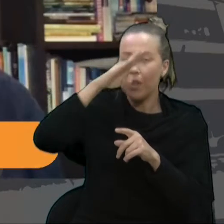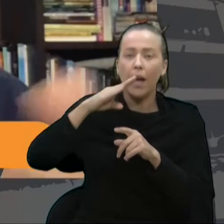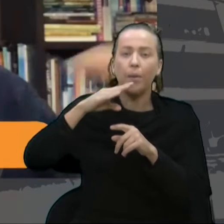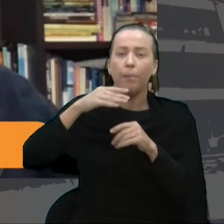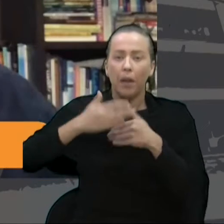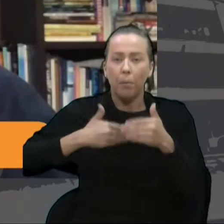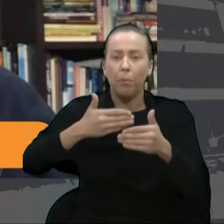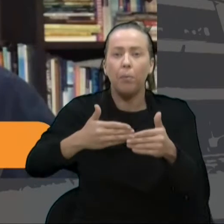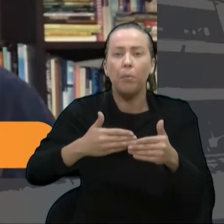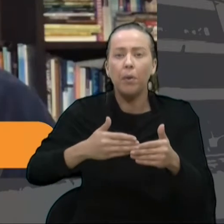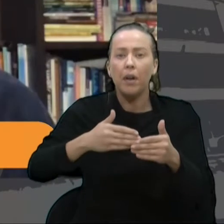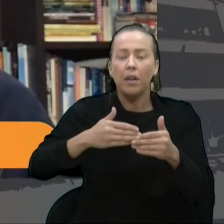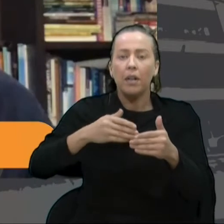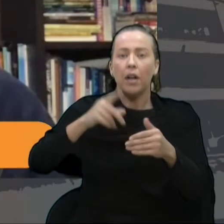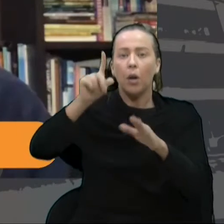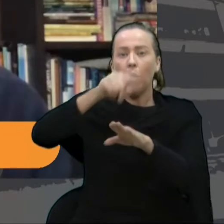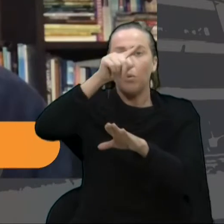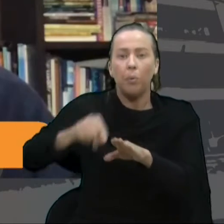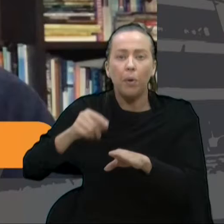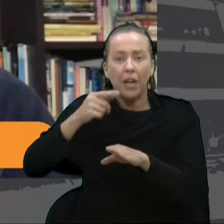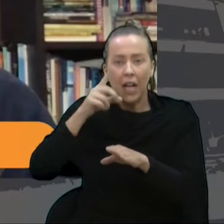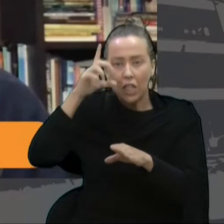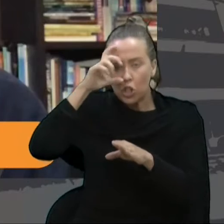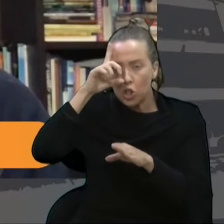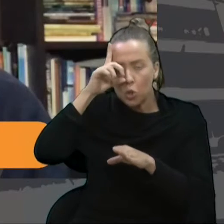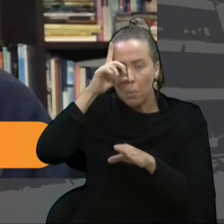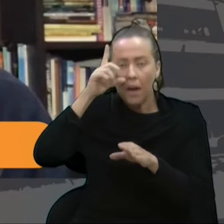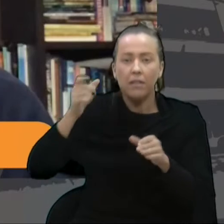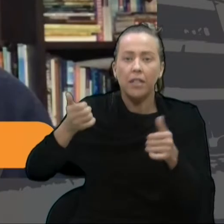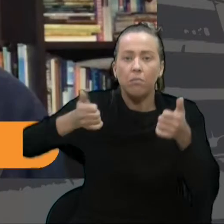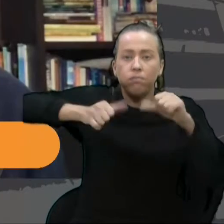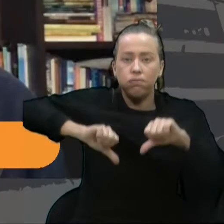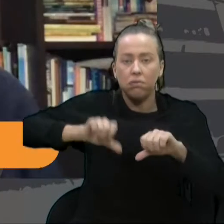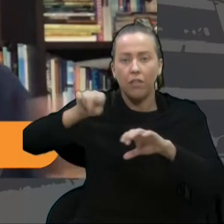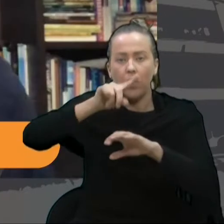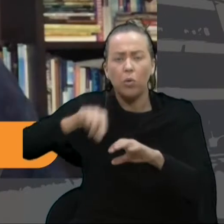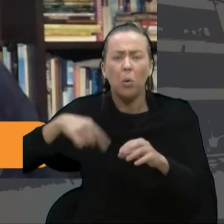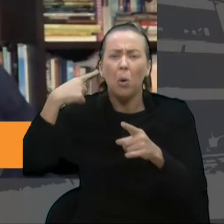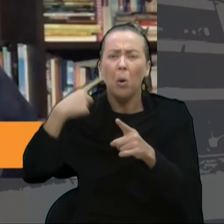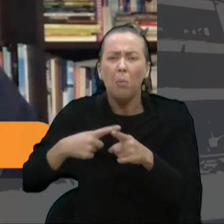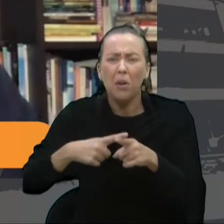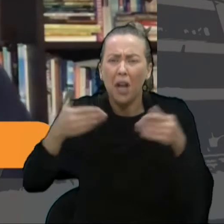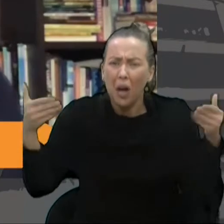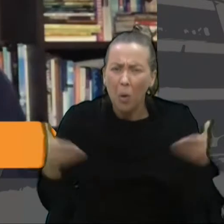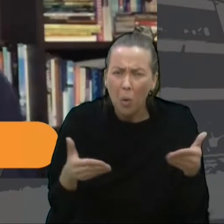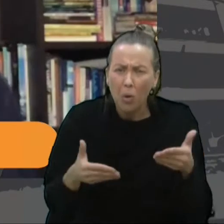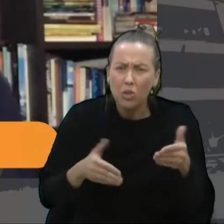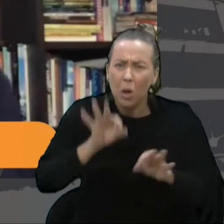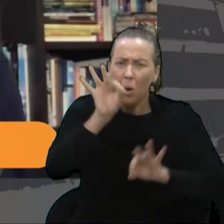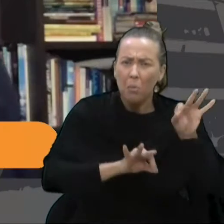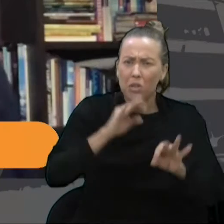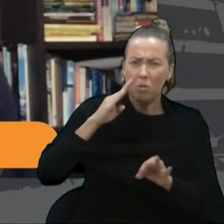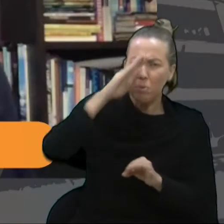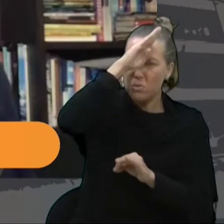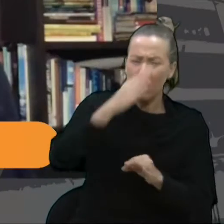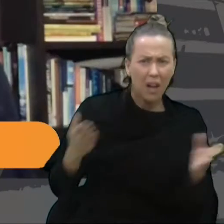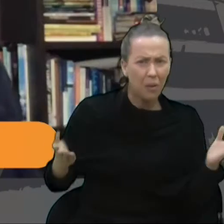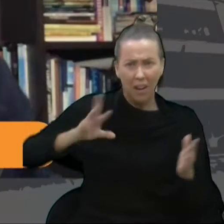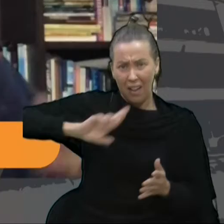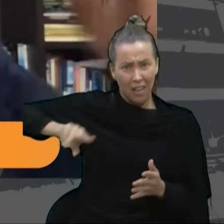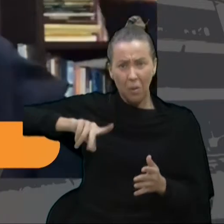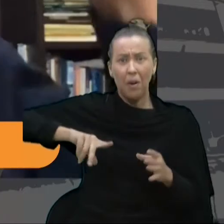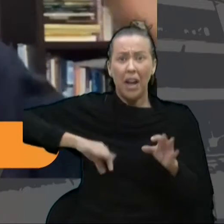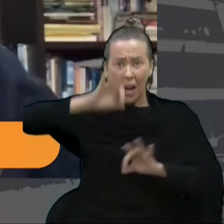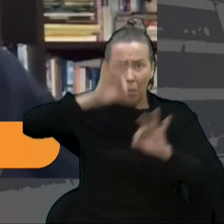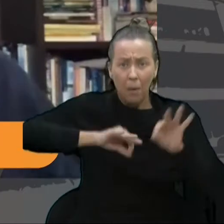Passou, Dilma vetou, derrubaram o veto de Dilma. Né? Por que hoje é um projeto do Bolsonaro? Não é. É um